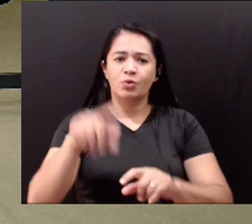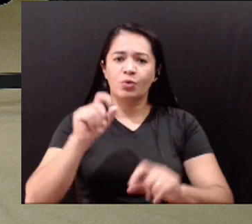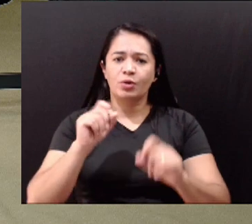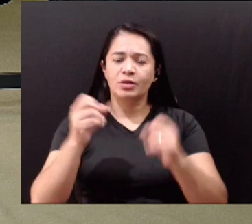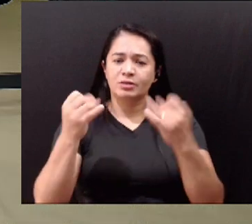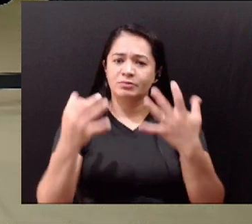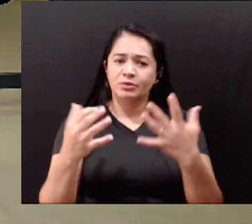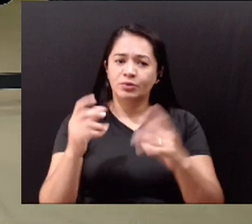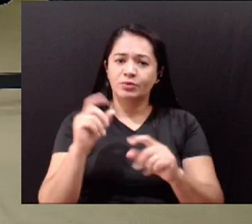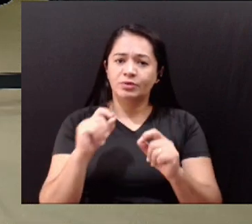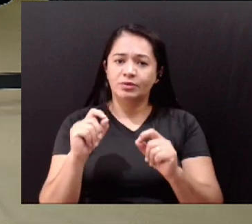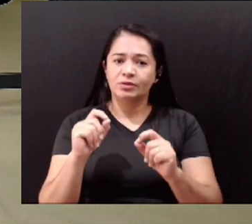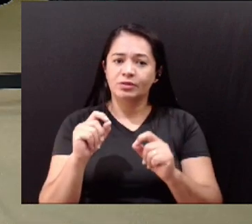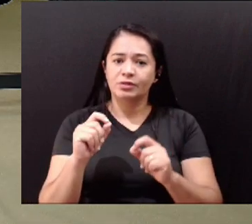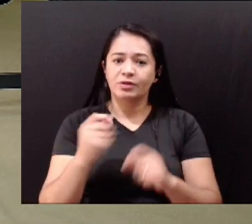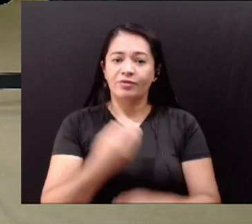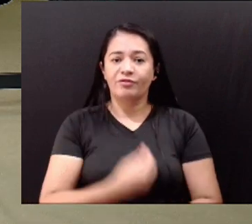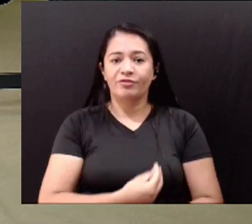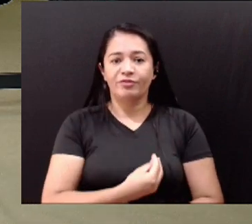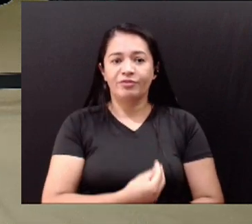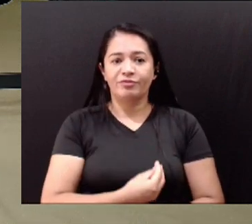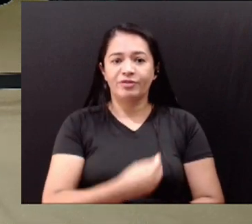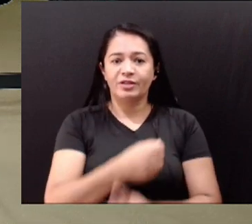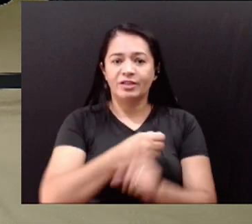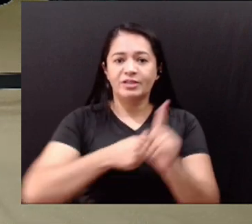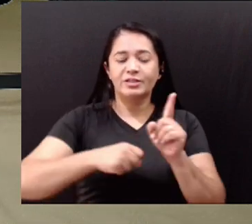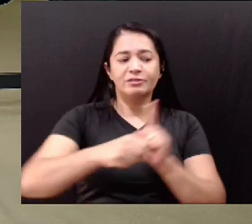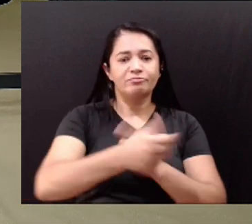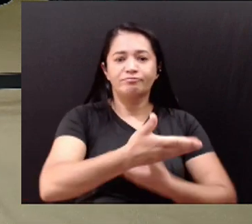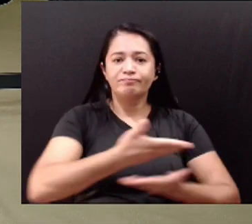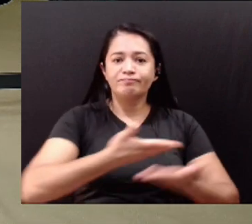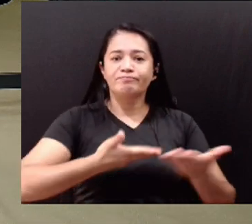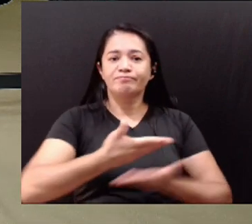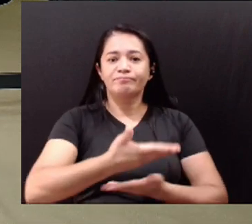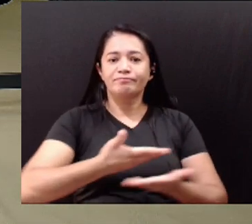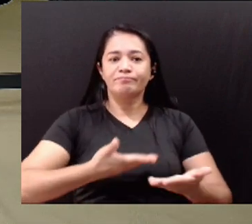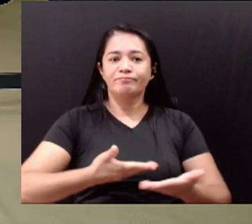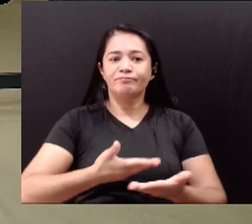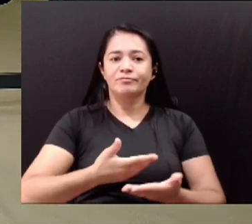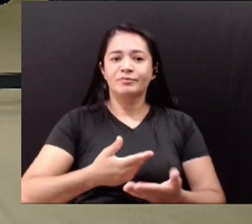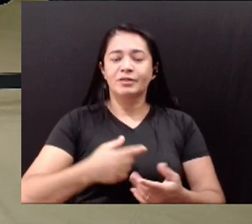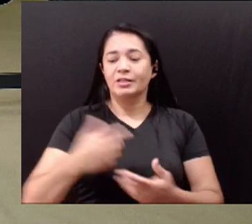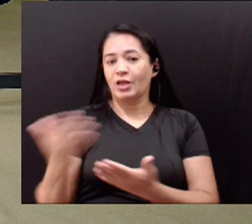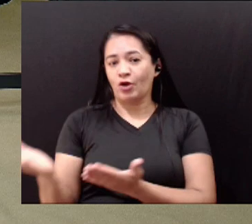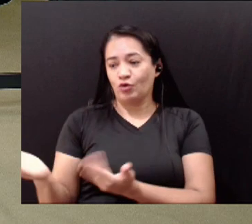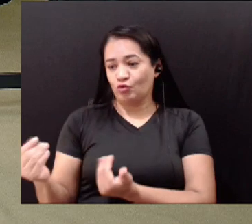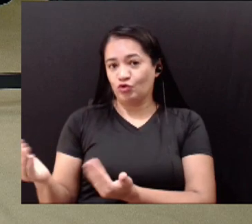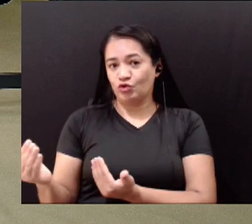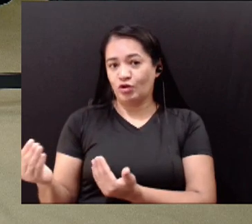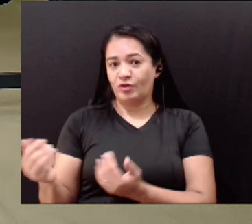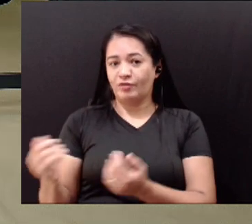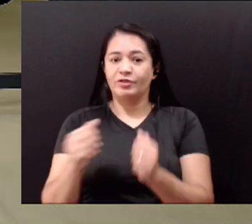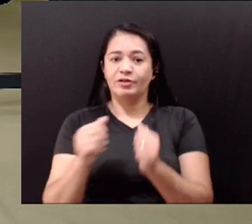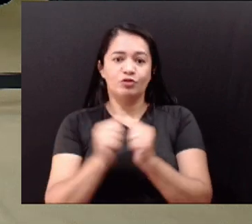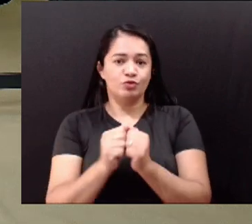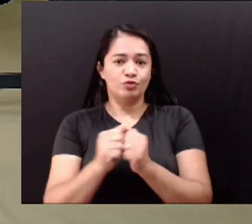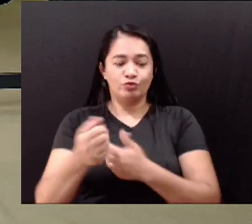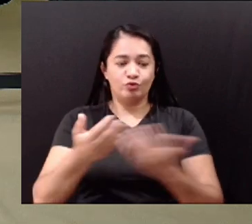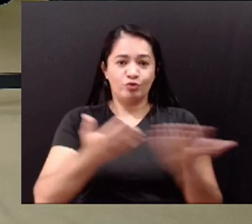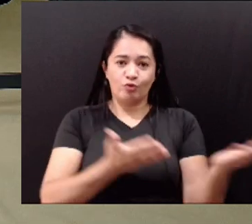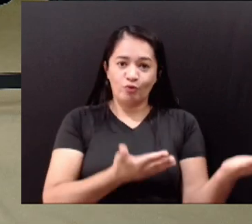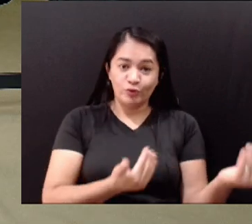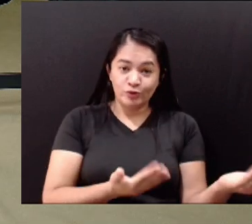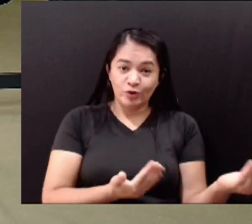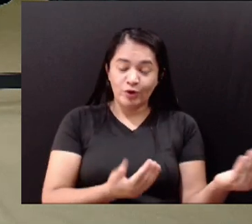conviver na sociedade. Então, a gente tem aí o jovem vai conviver com o jovem, né? A pessoa adolescente vai conviver